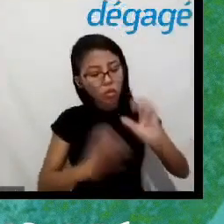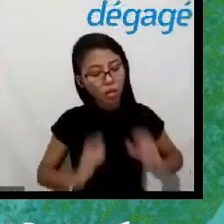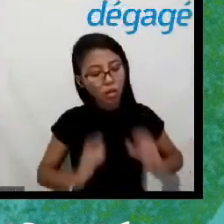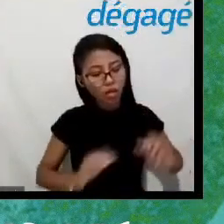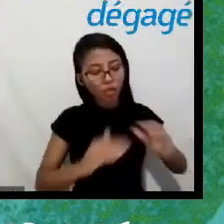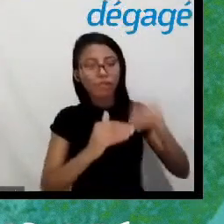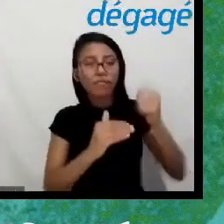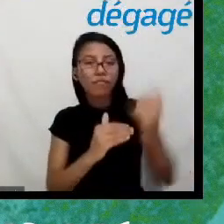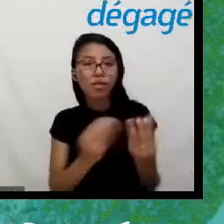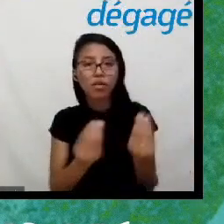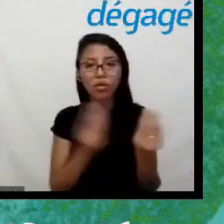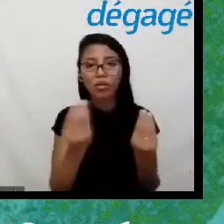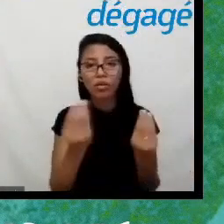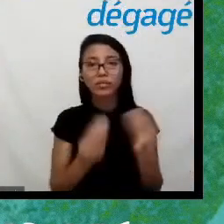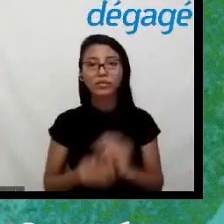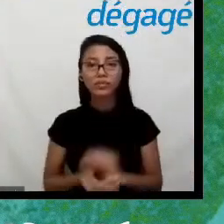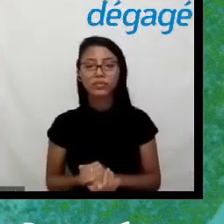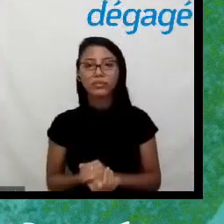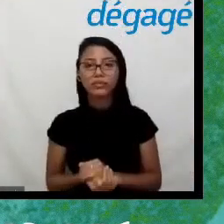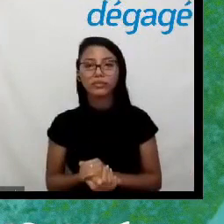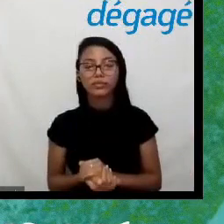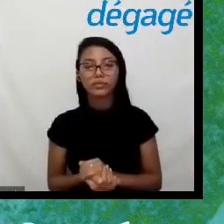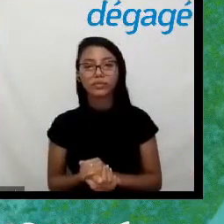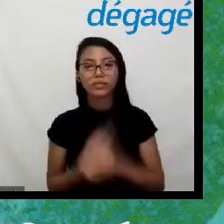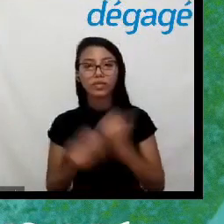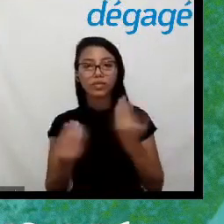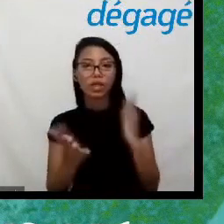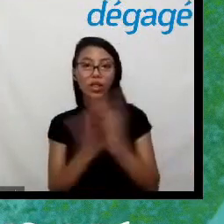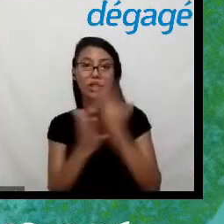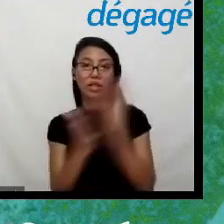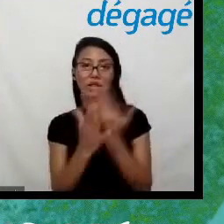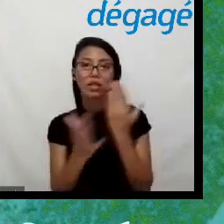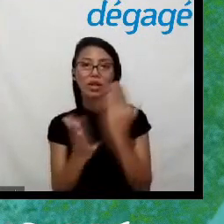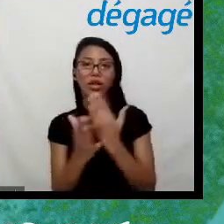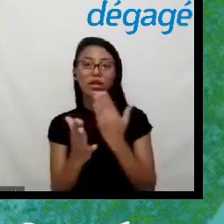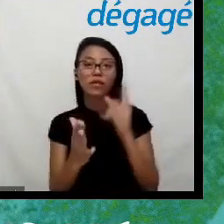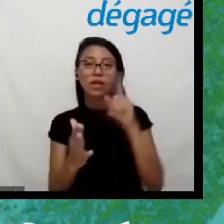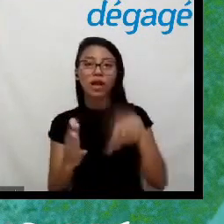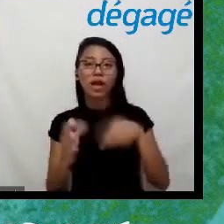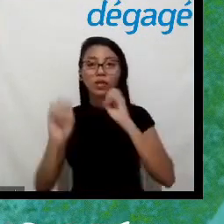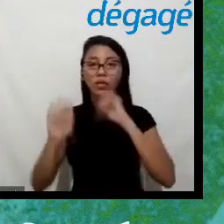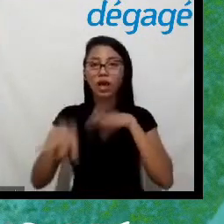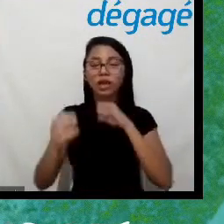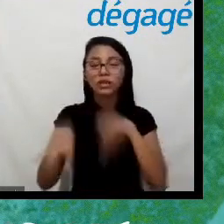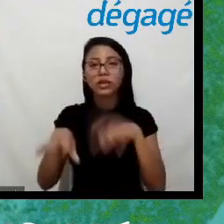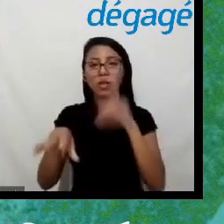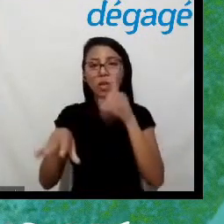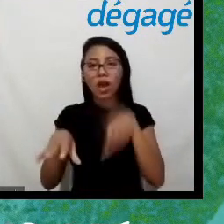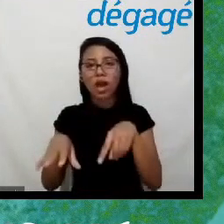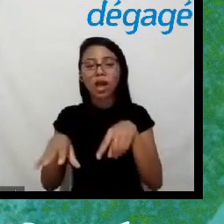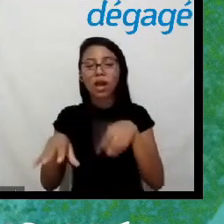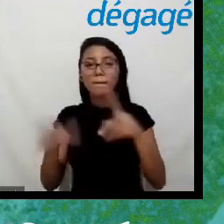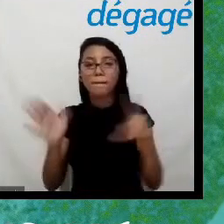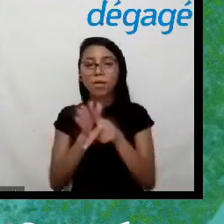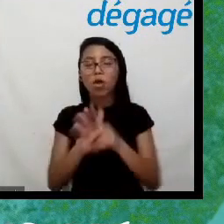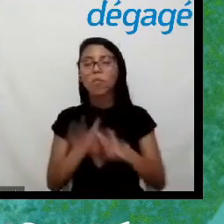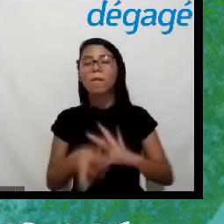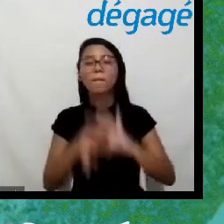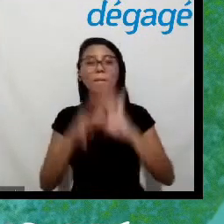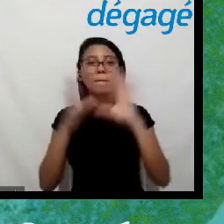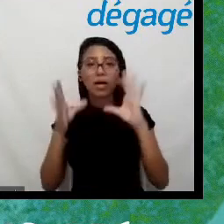Hooks, Ensinando a Transgredir, a Educação como Prática de Liberdade. Ela encerra esse